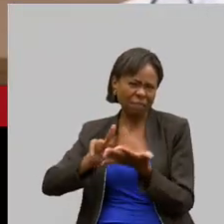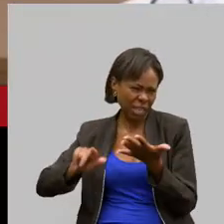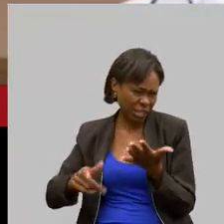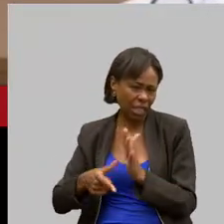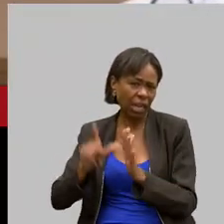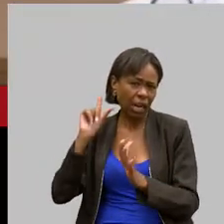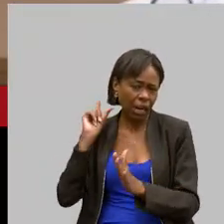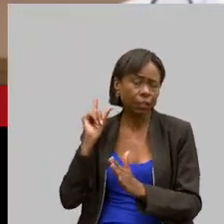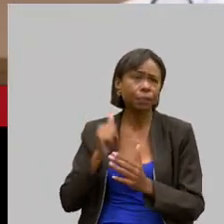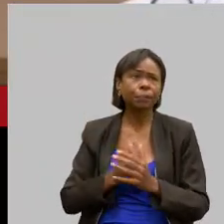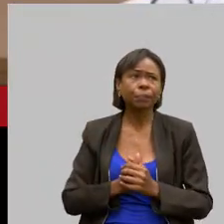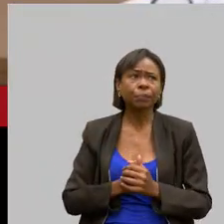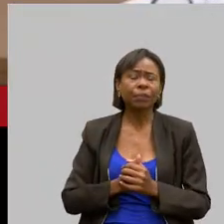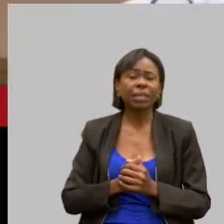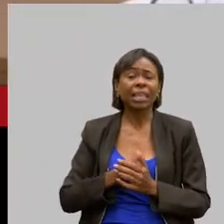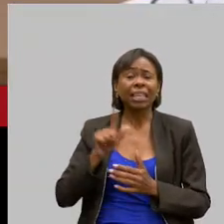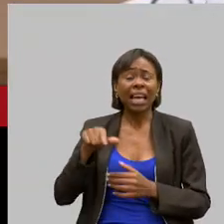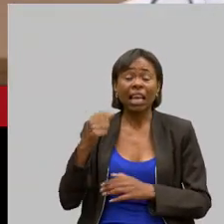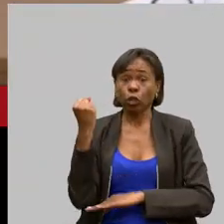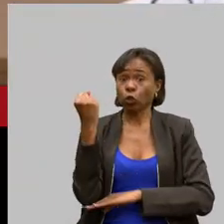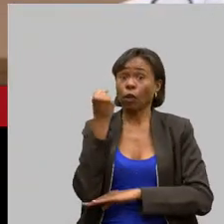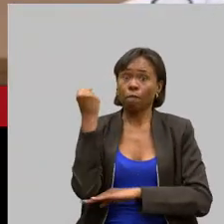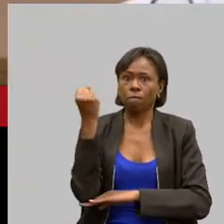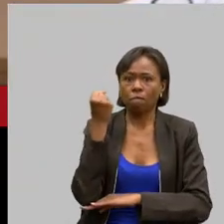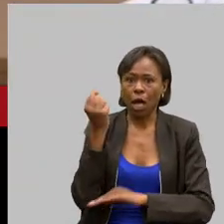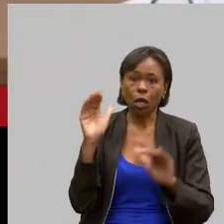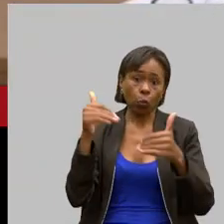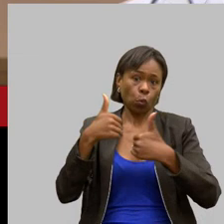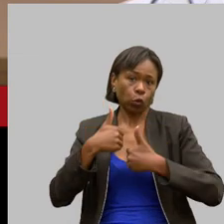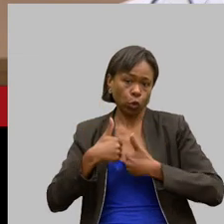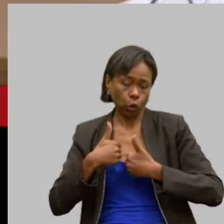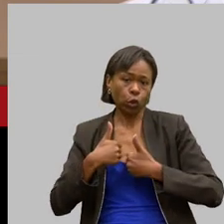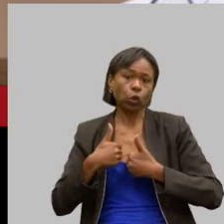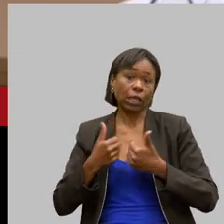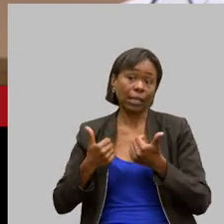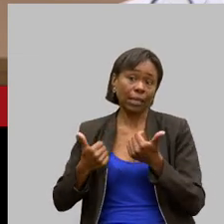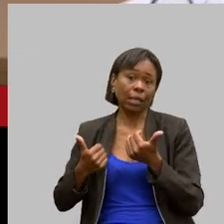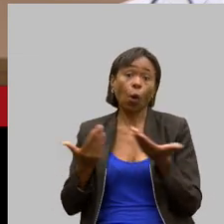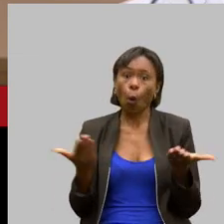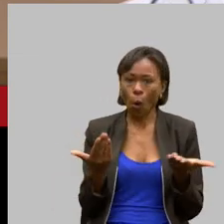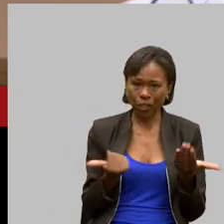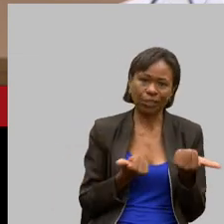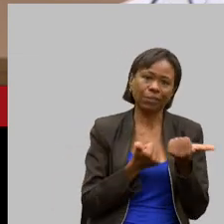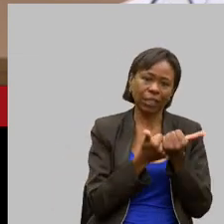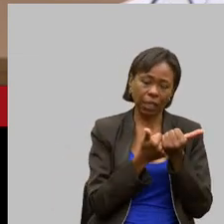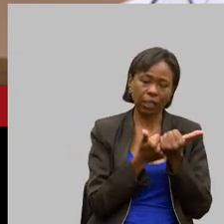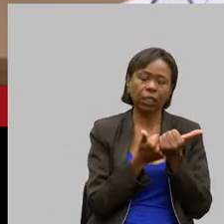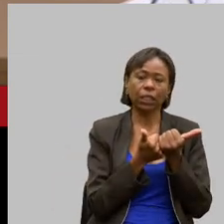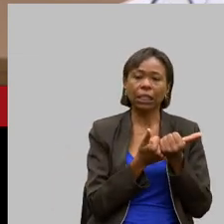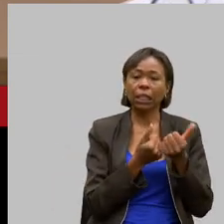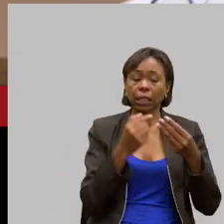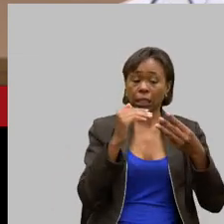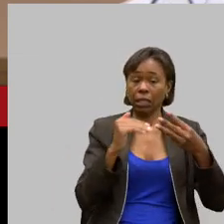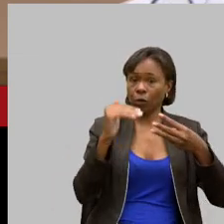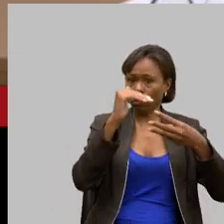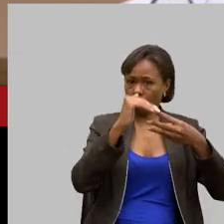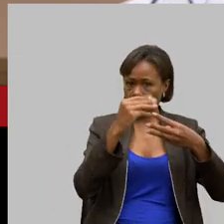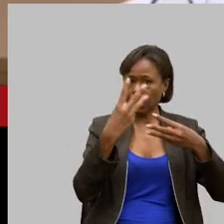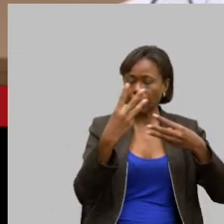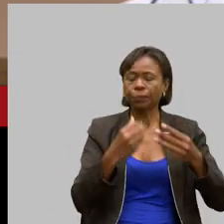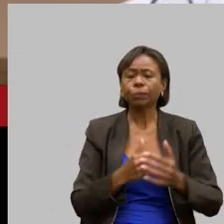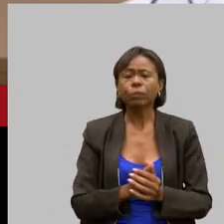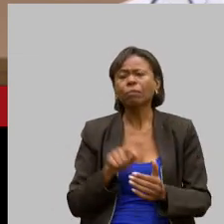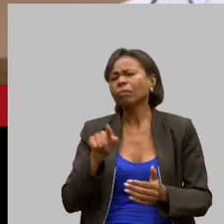autismo nível Severo de suporte e que hoje a gente chama de nível três sabe o que que acontecia com essas pessoas